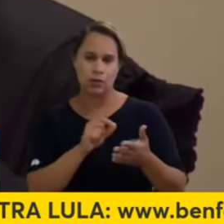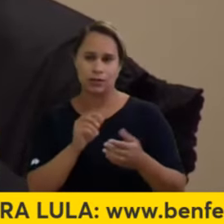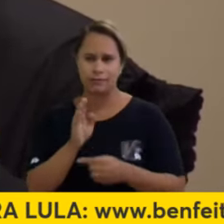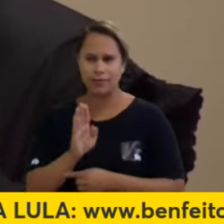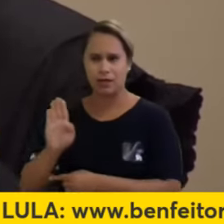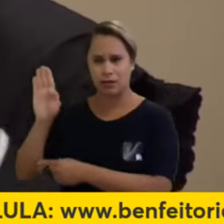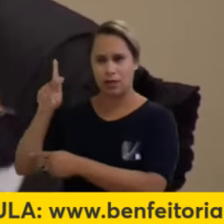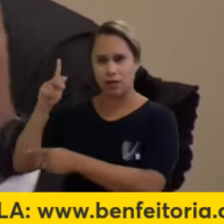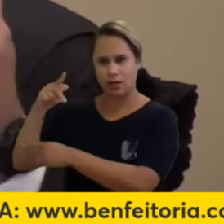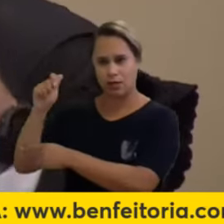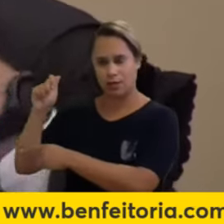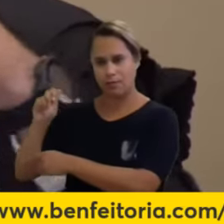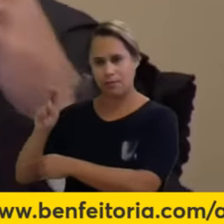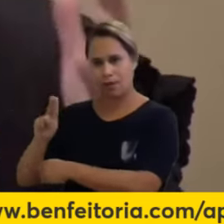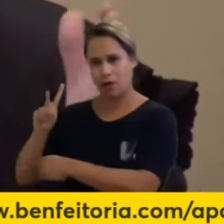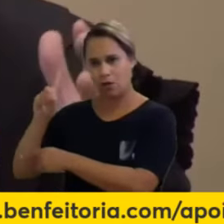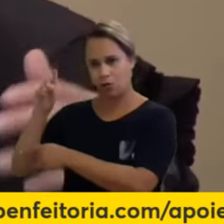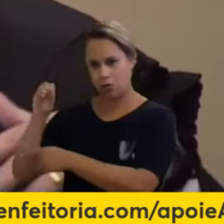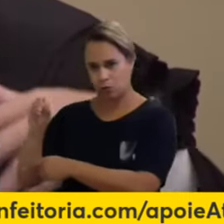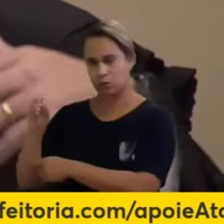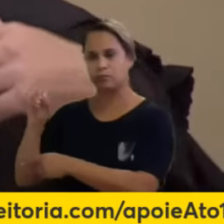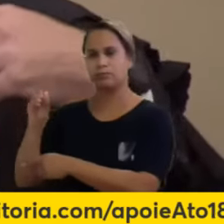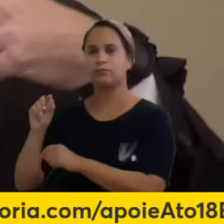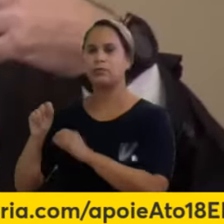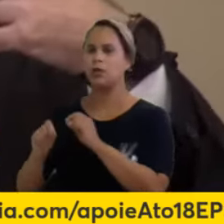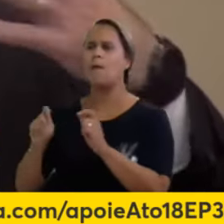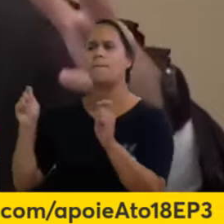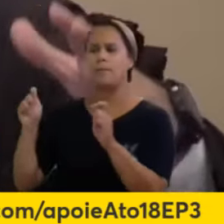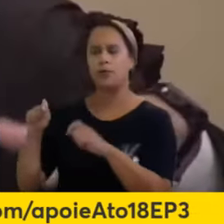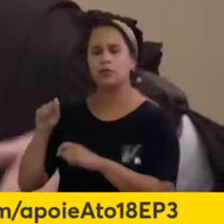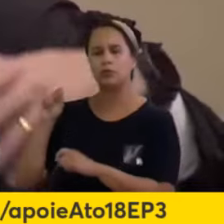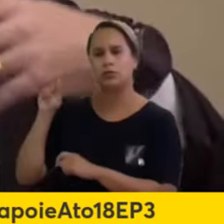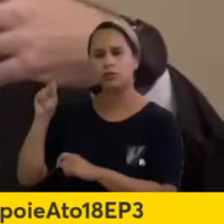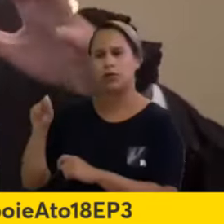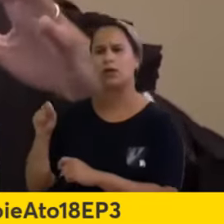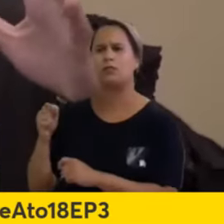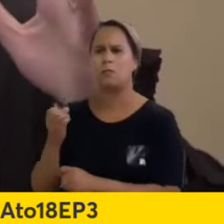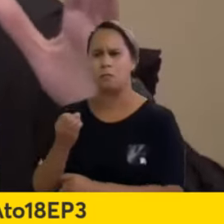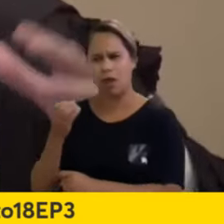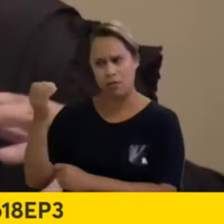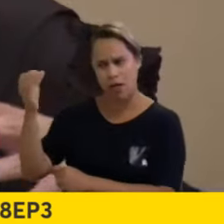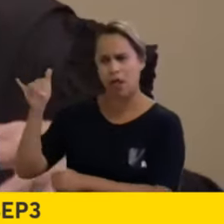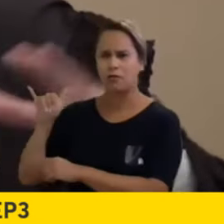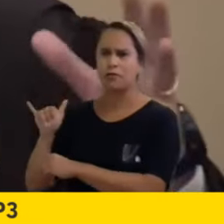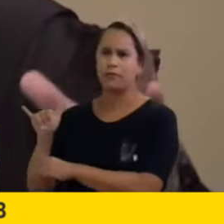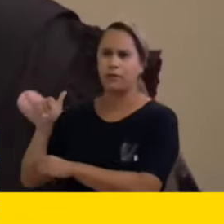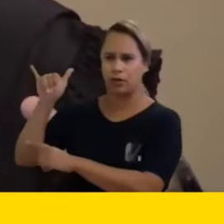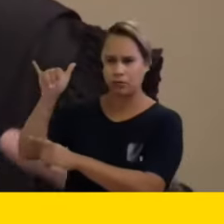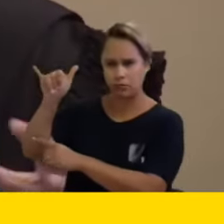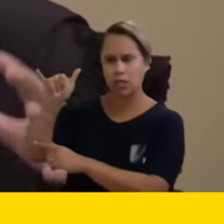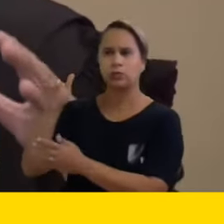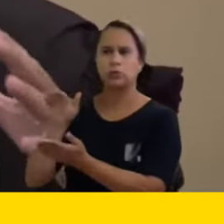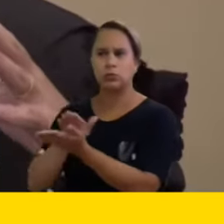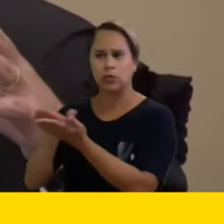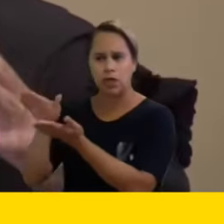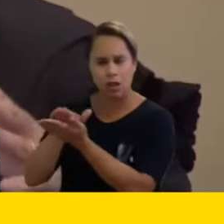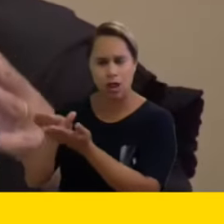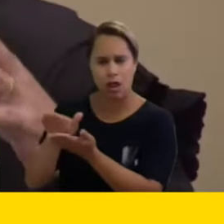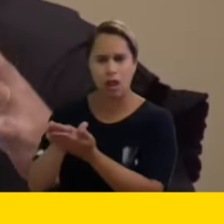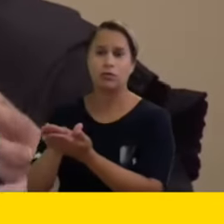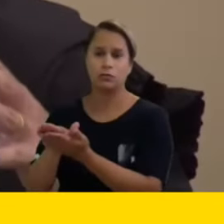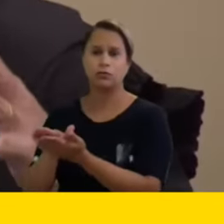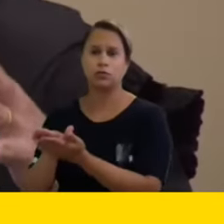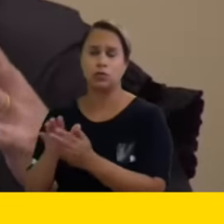era deputado federal e podia por força de seu cargo utilizar passagens aéreas e despesas pagas pela câmara para visitar suas bases eleitorais